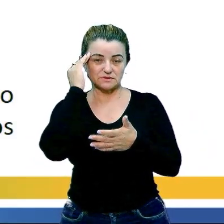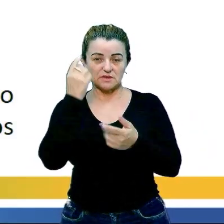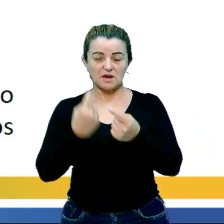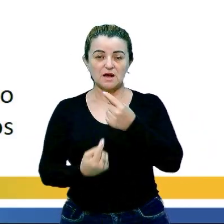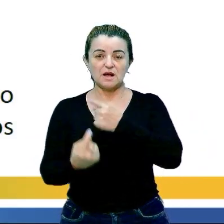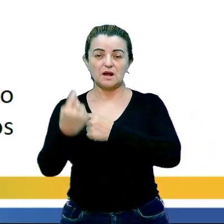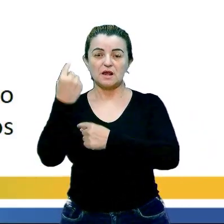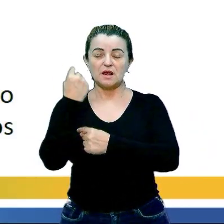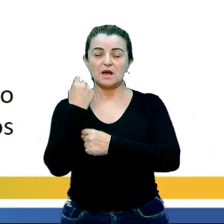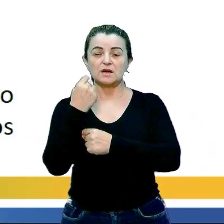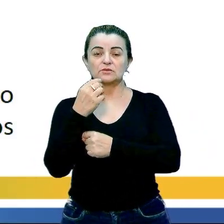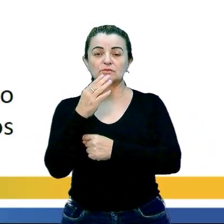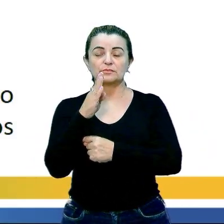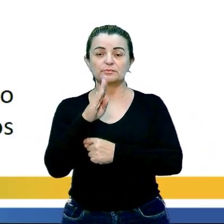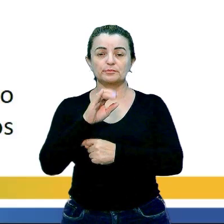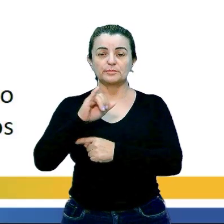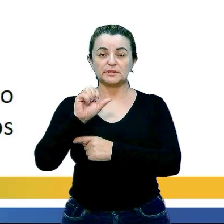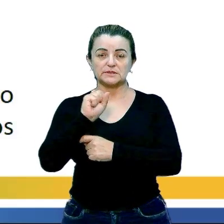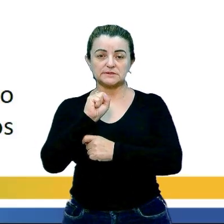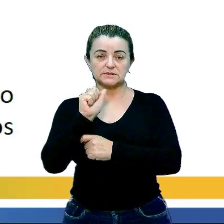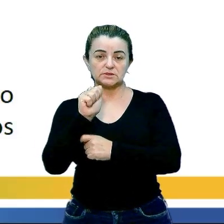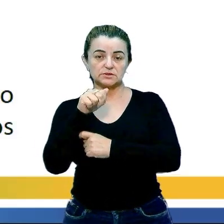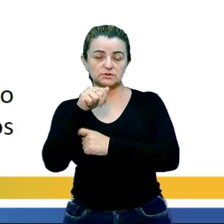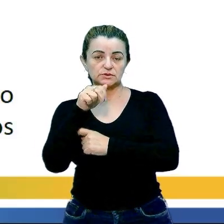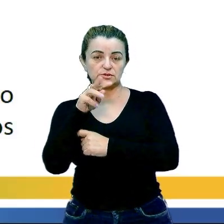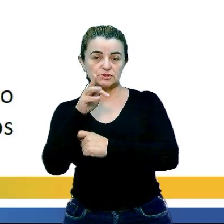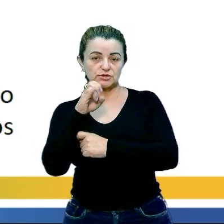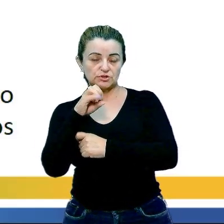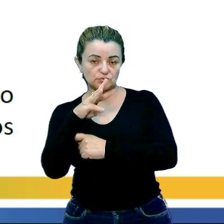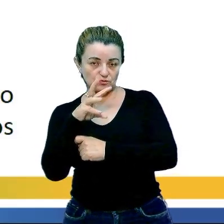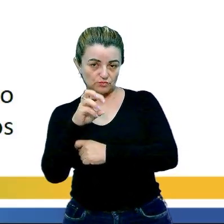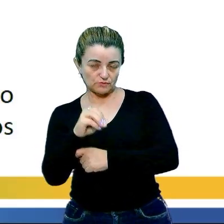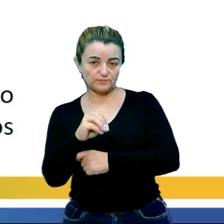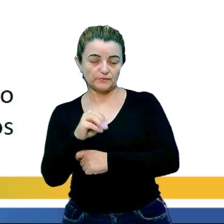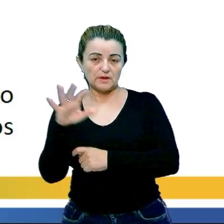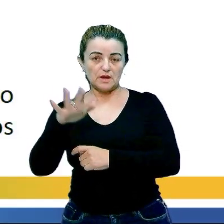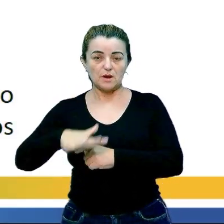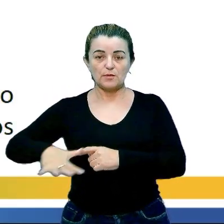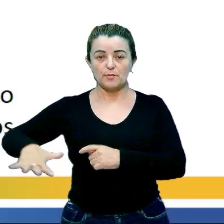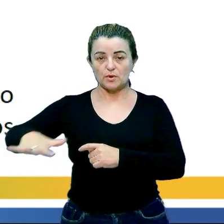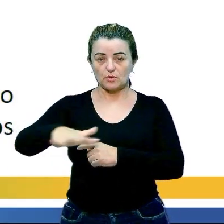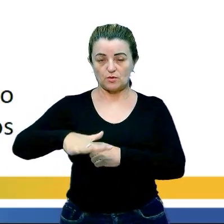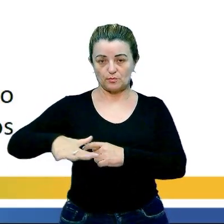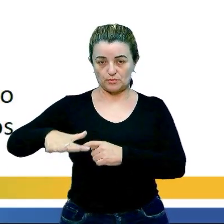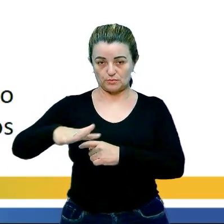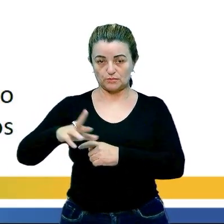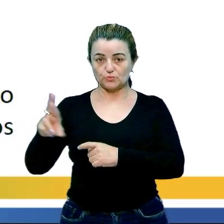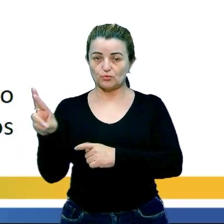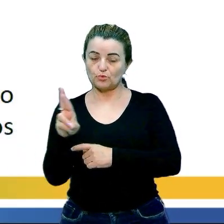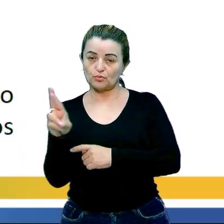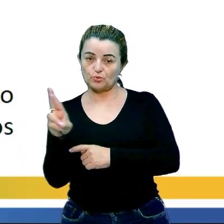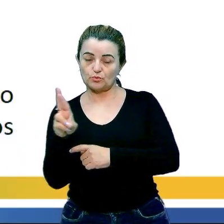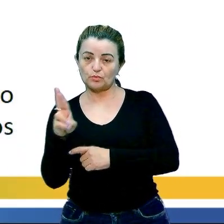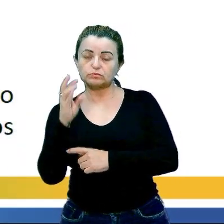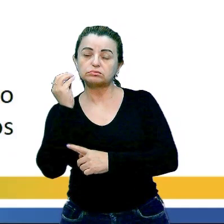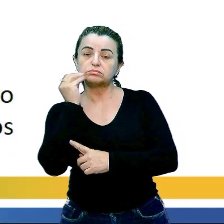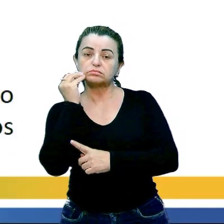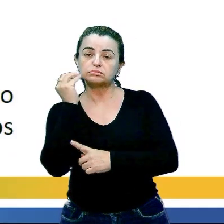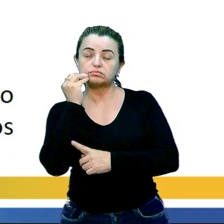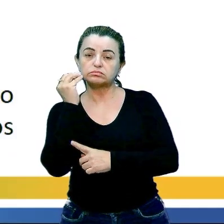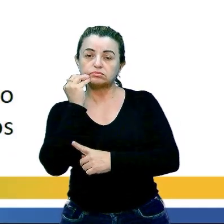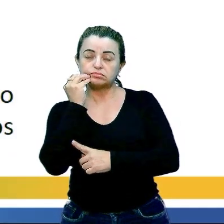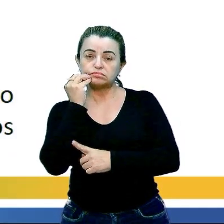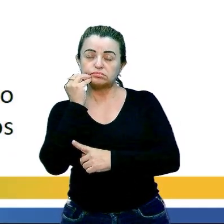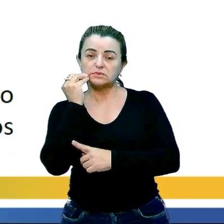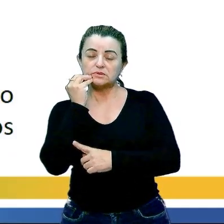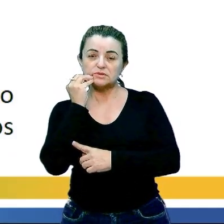Império Bizantino, que era a parte, né, oriental do Império Romano, né? Ele vai fazer isso na tentativa de conter